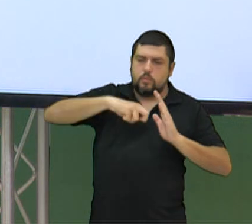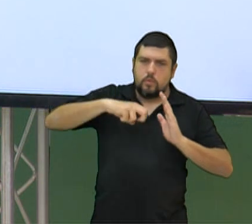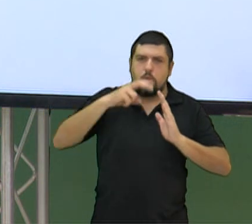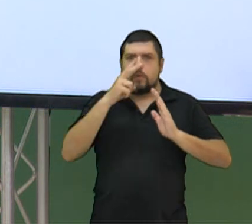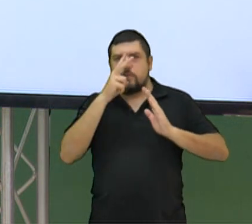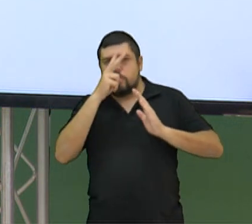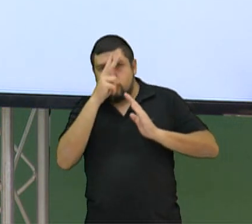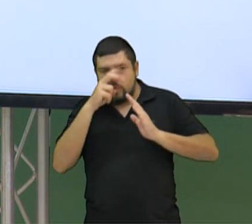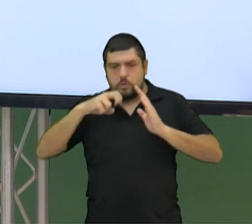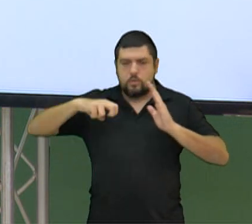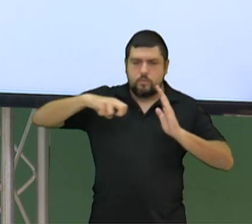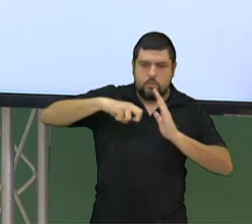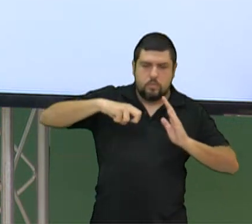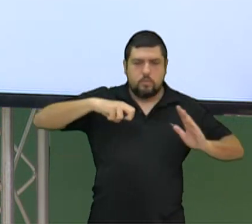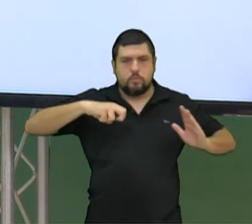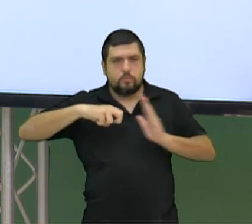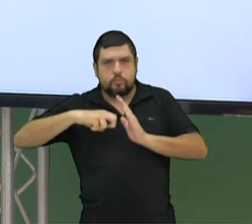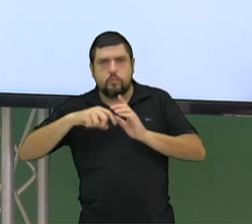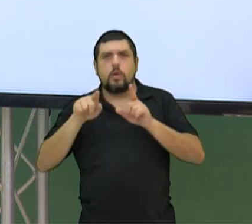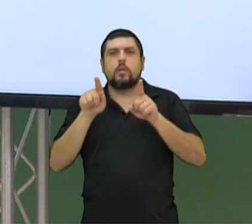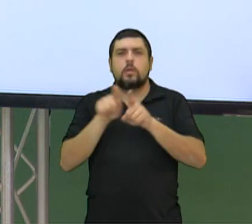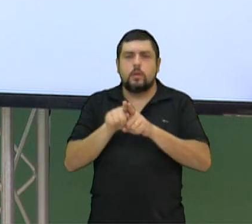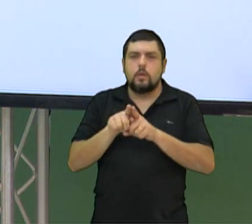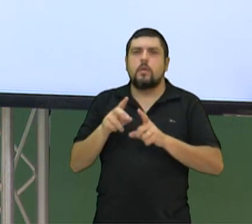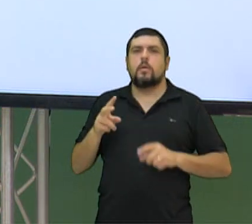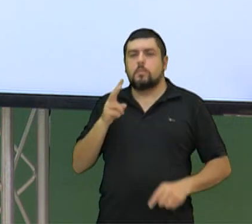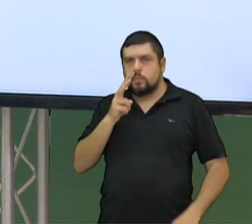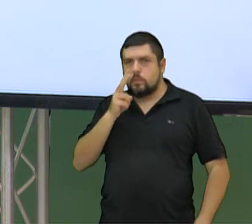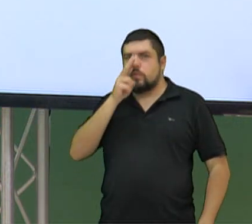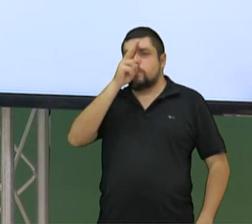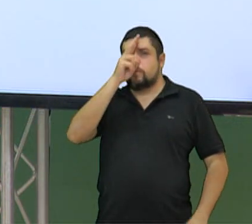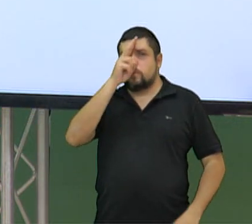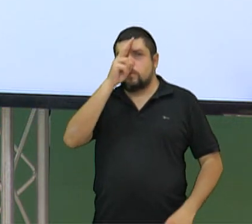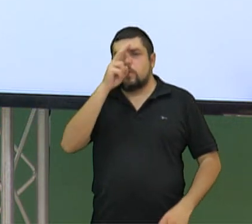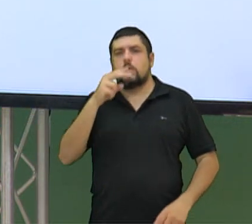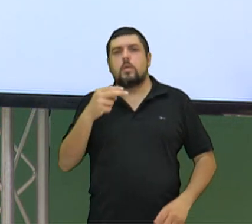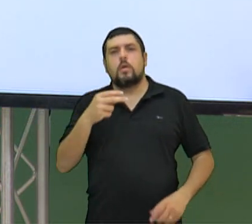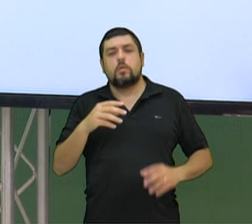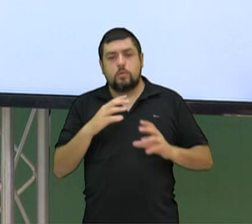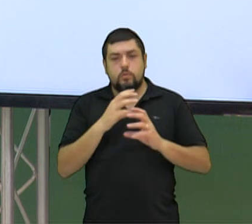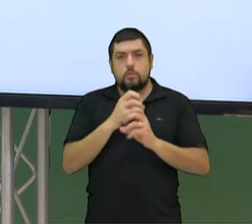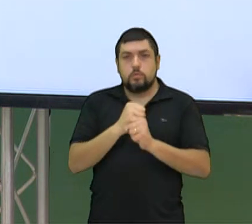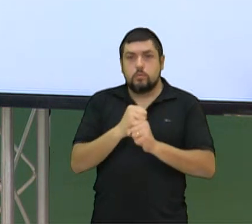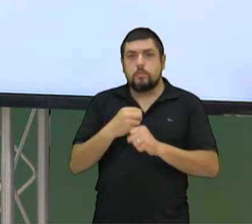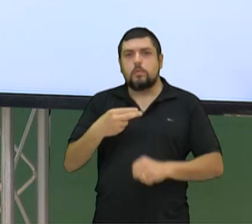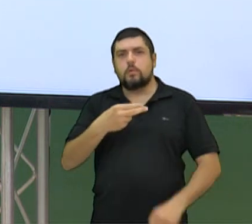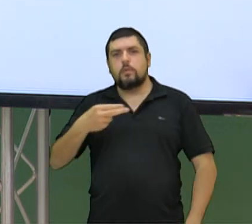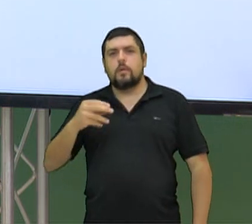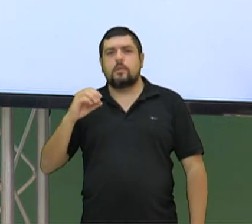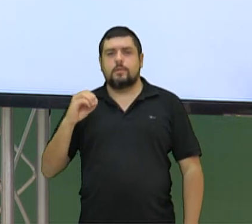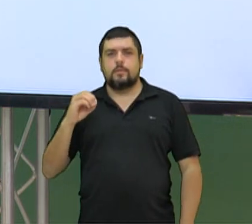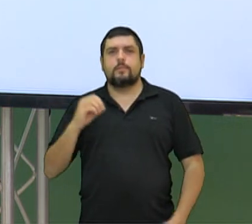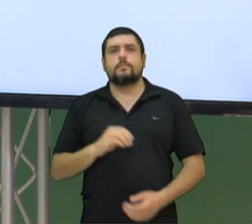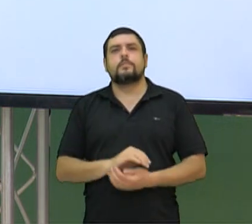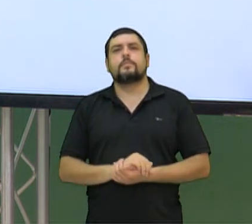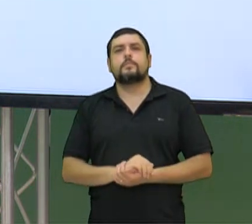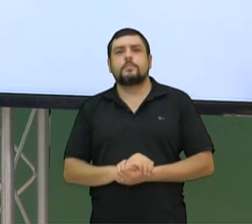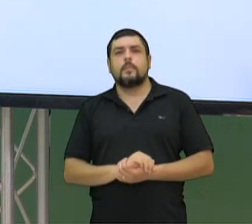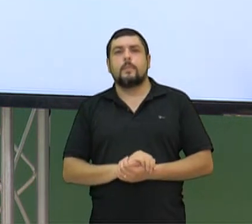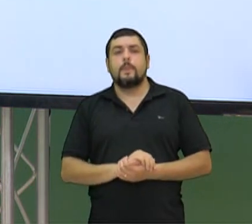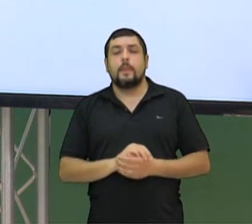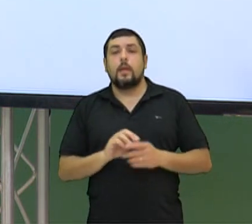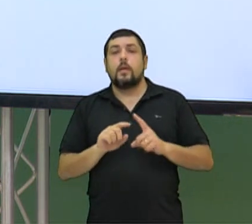Newton fala, né? A somatória de forças nessa situação tem que ser igual a zero. Beleza? Mas a nossa aula, gente, é para falar